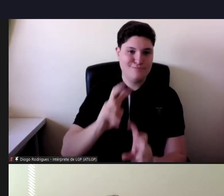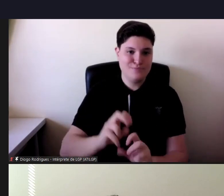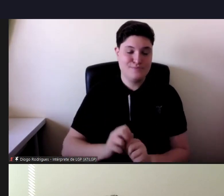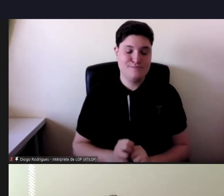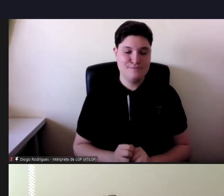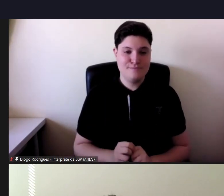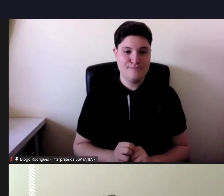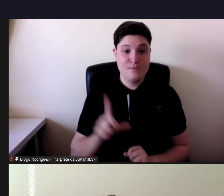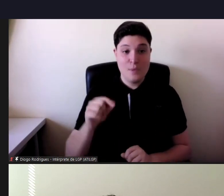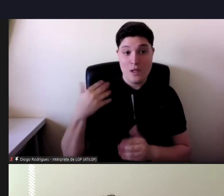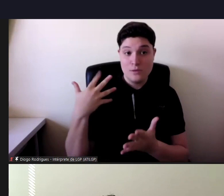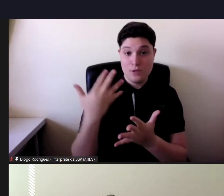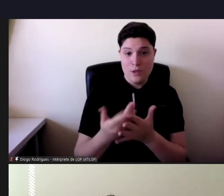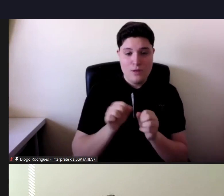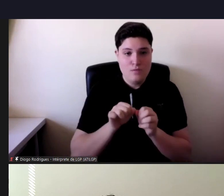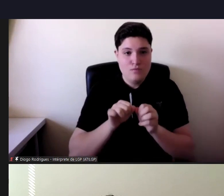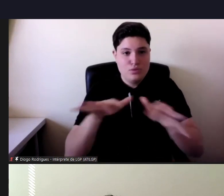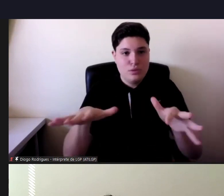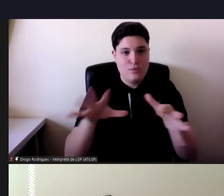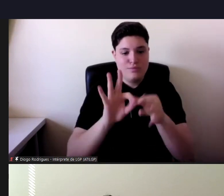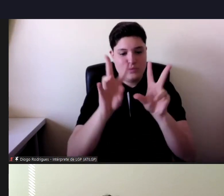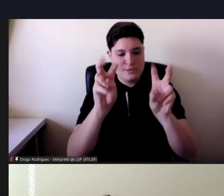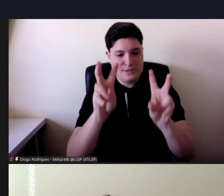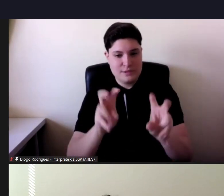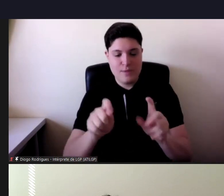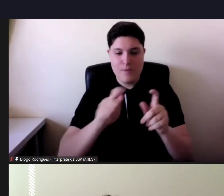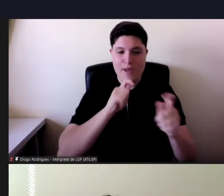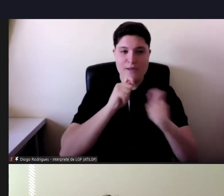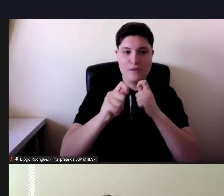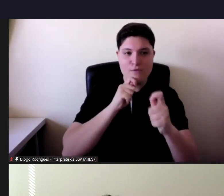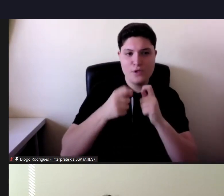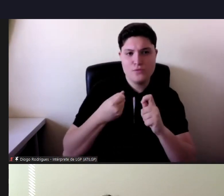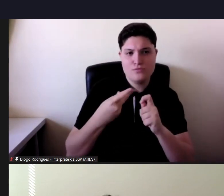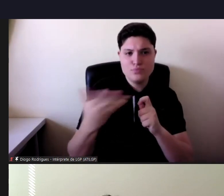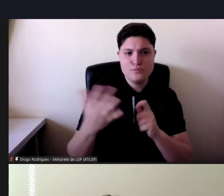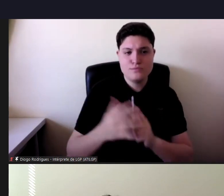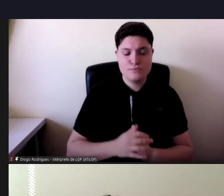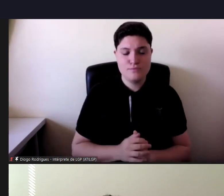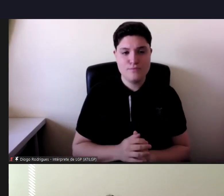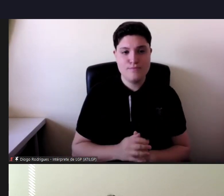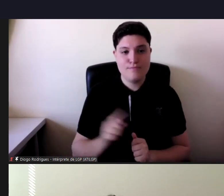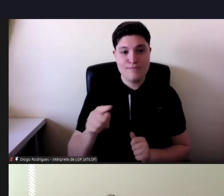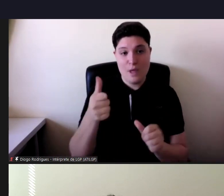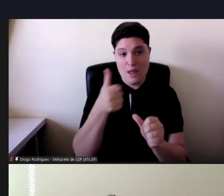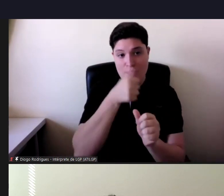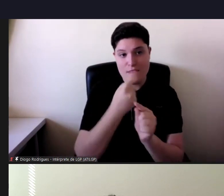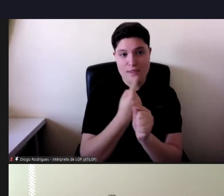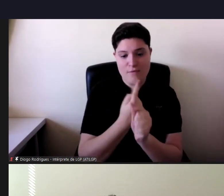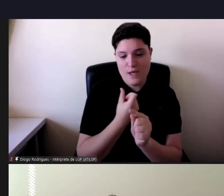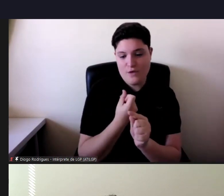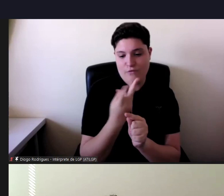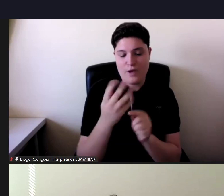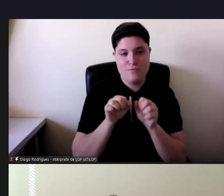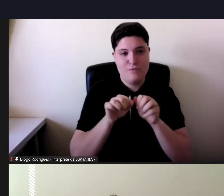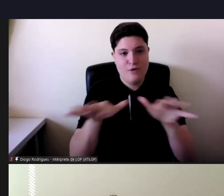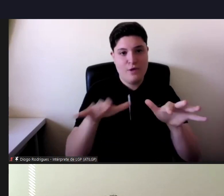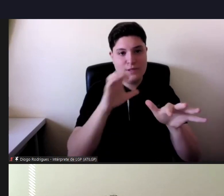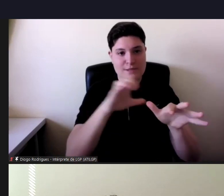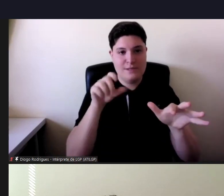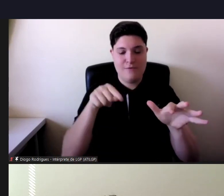ainda divulgação através de artigos e entrevistas de opinião nos mídias e organizado diversas atividades de divulgação